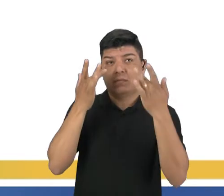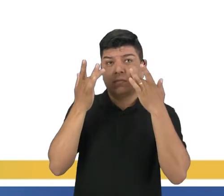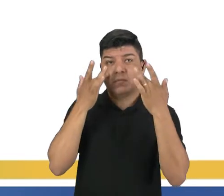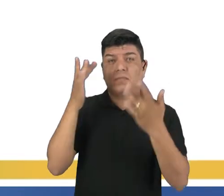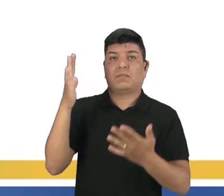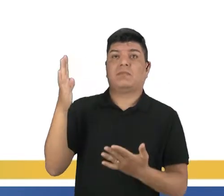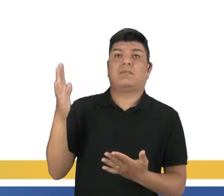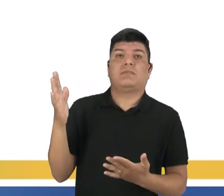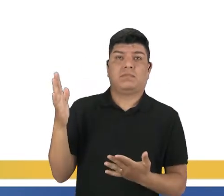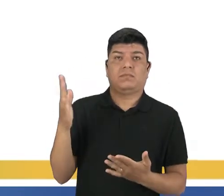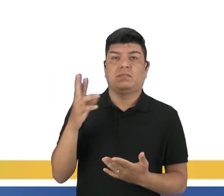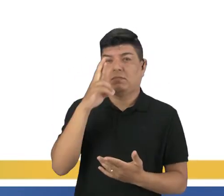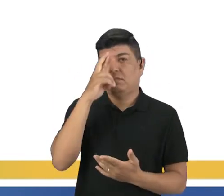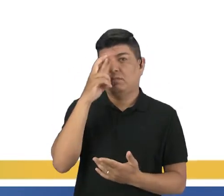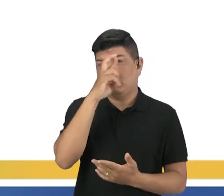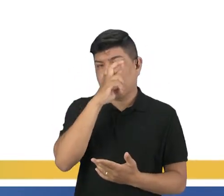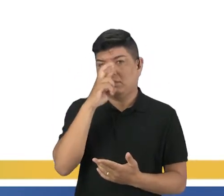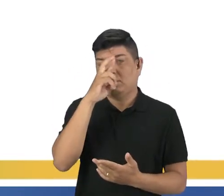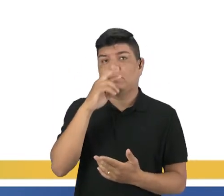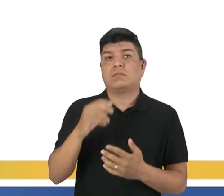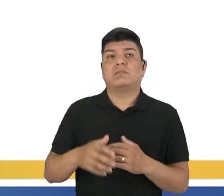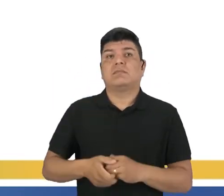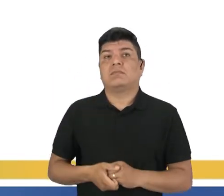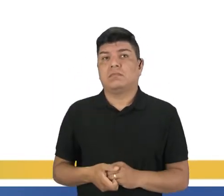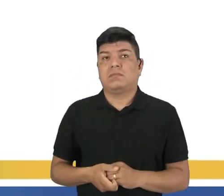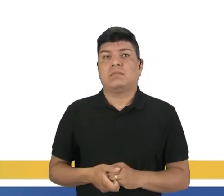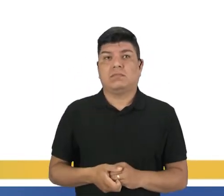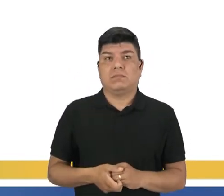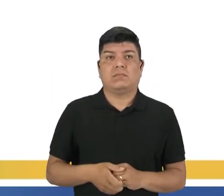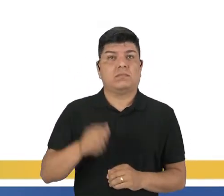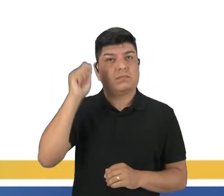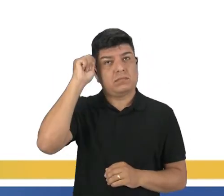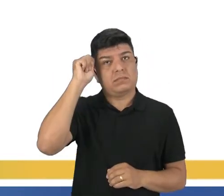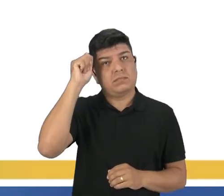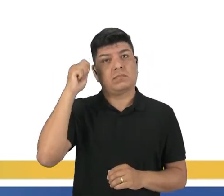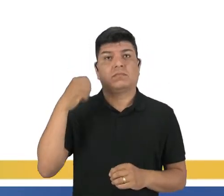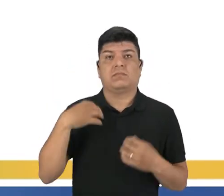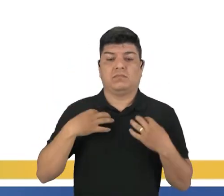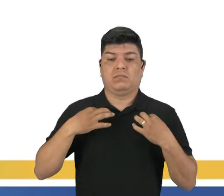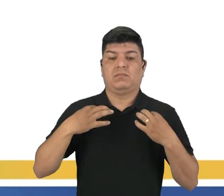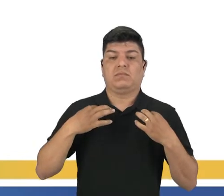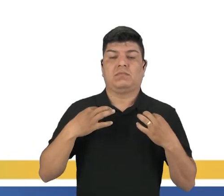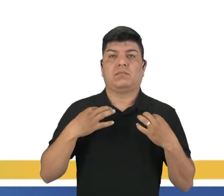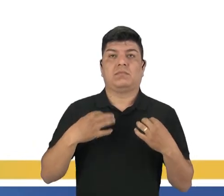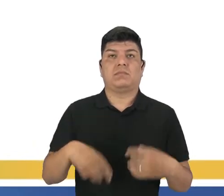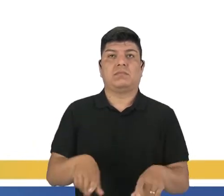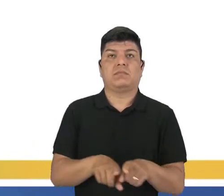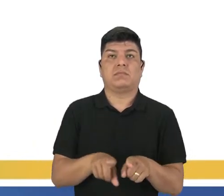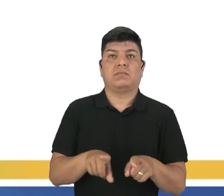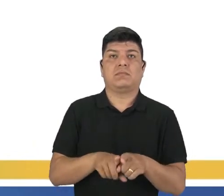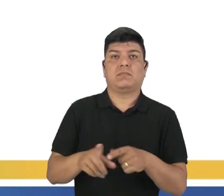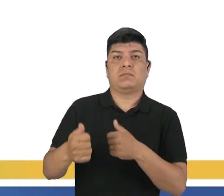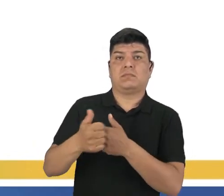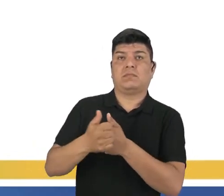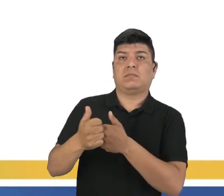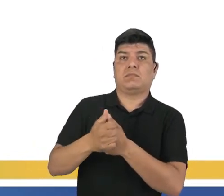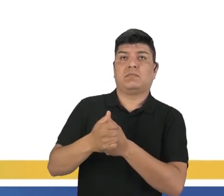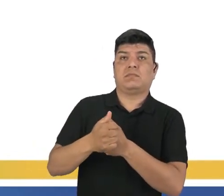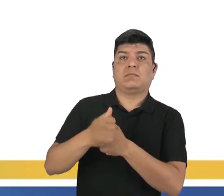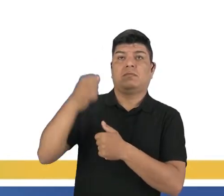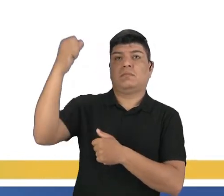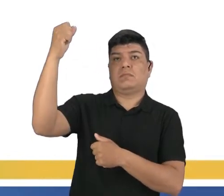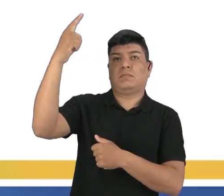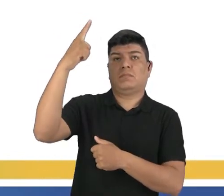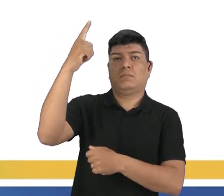encenação. Dá de observar aí os atores vestidos, né? E ao